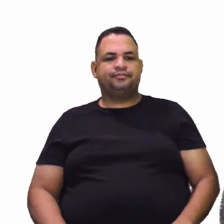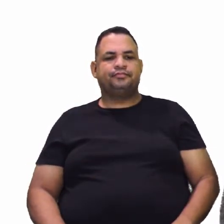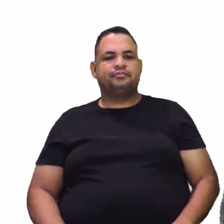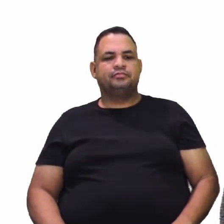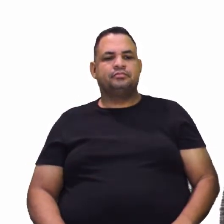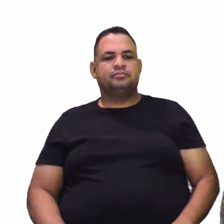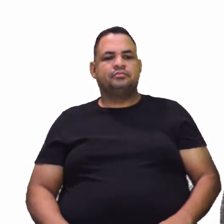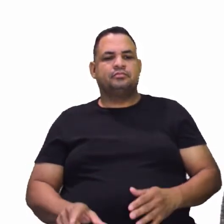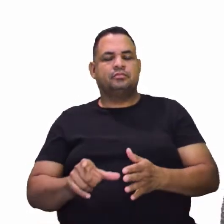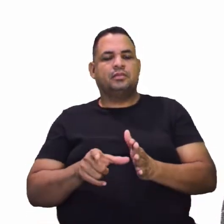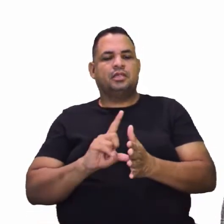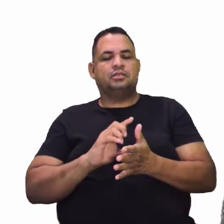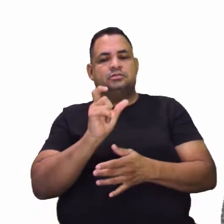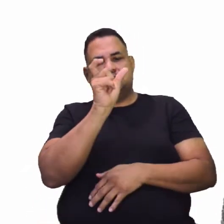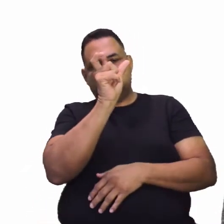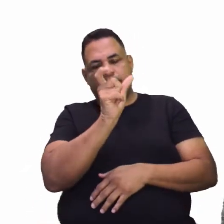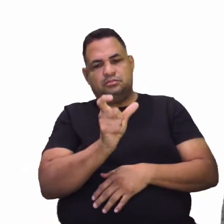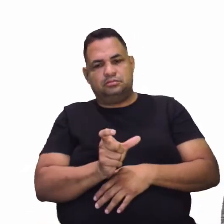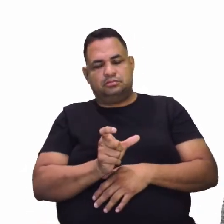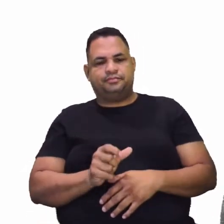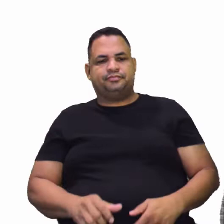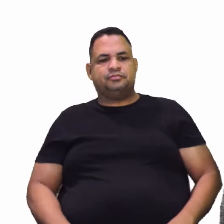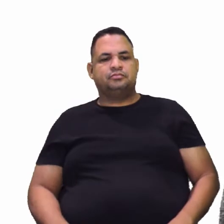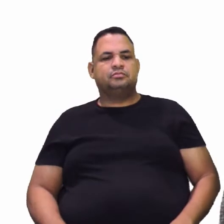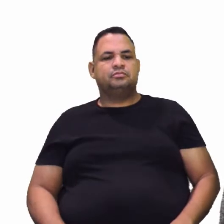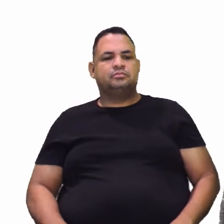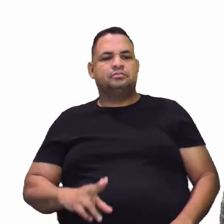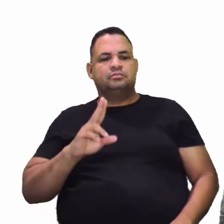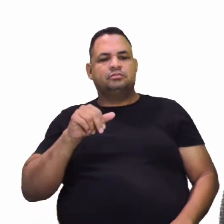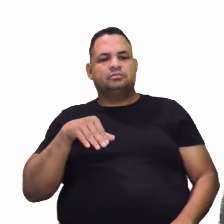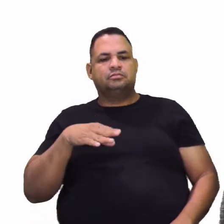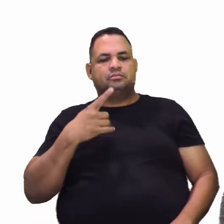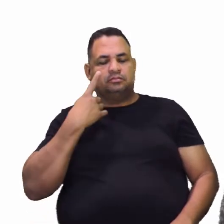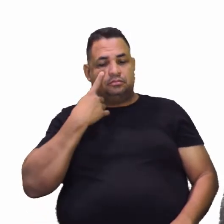eles vêm antes do sujeito na frase. Note,